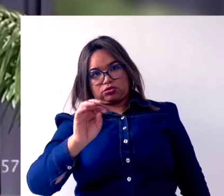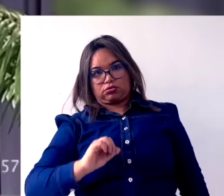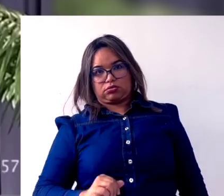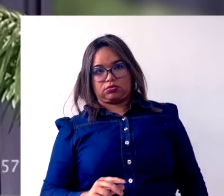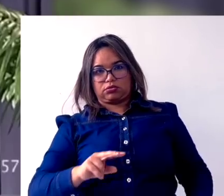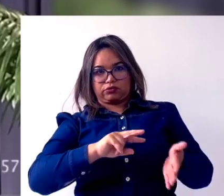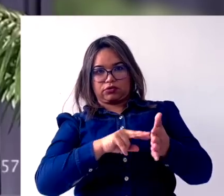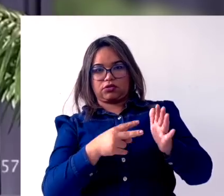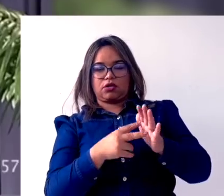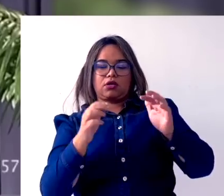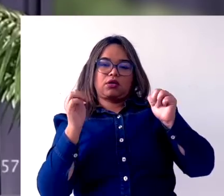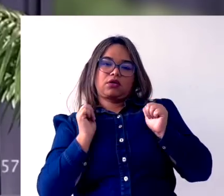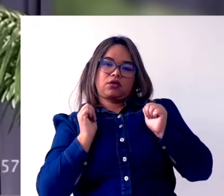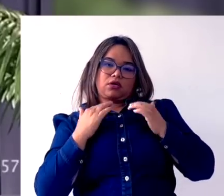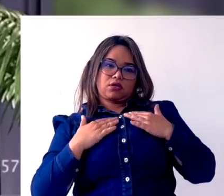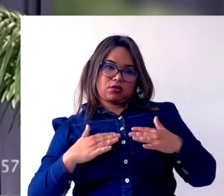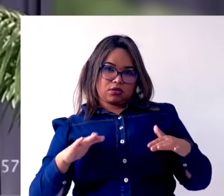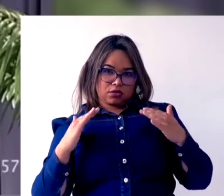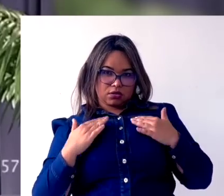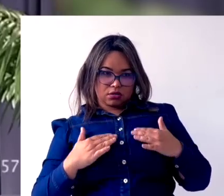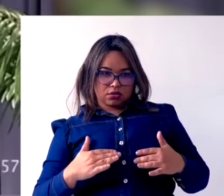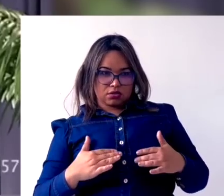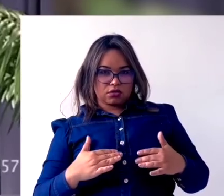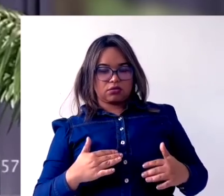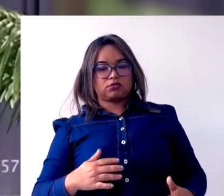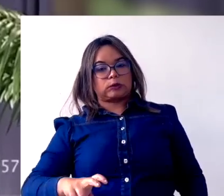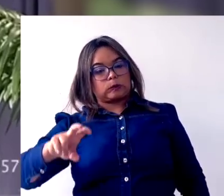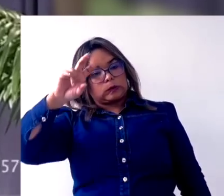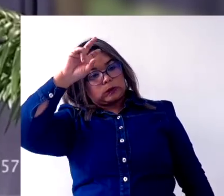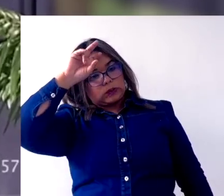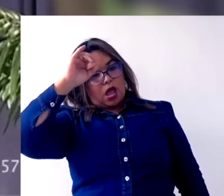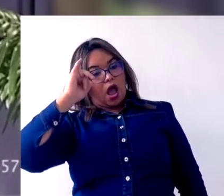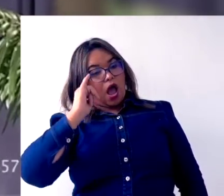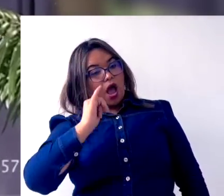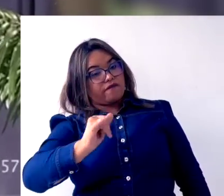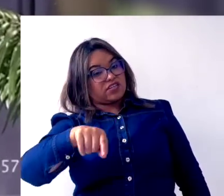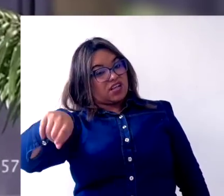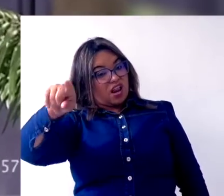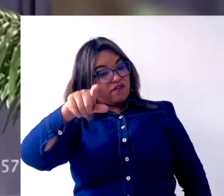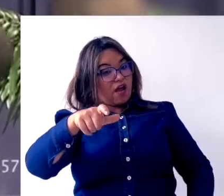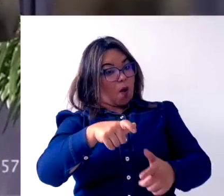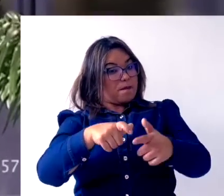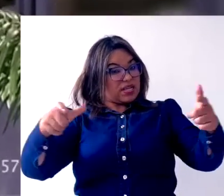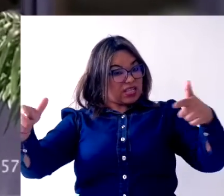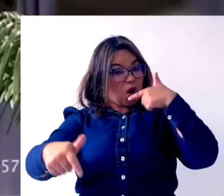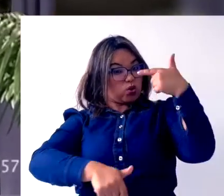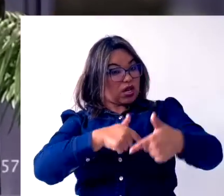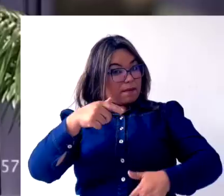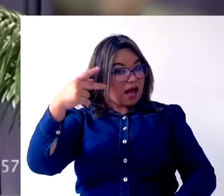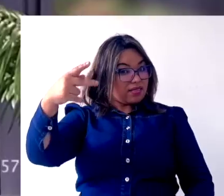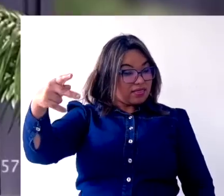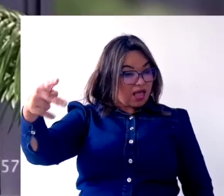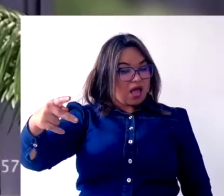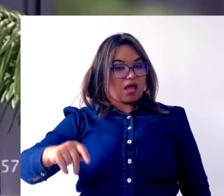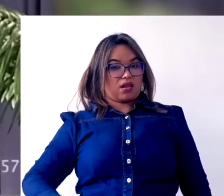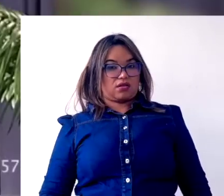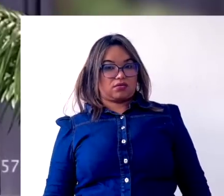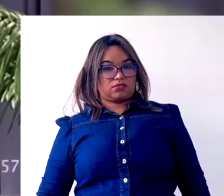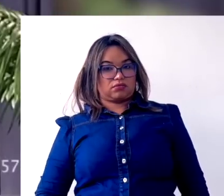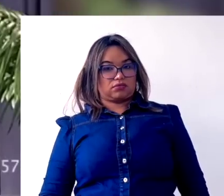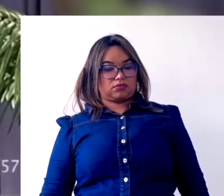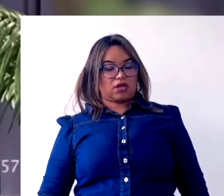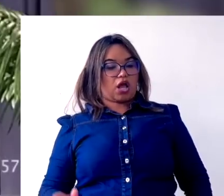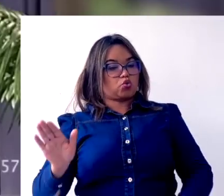Eu estou dizendo a seus trabalhadores, eu vou aumentar o trabalho deles. Ninguém mais vai colher a palha para eles. Eles